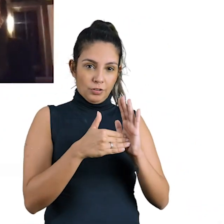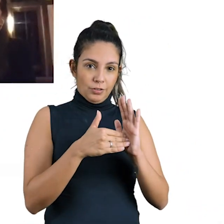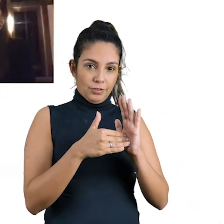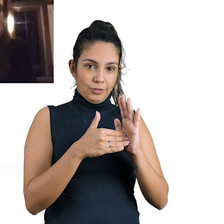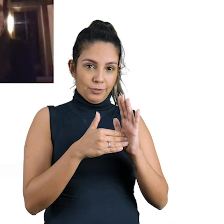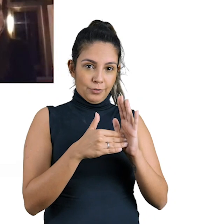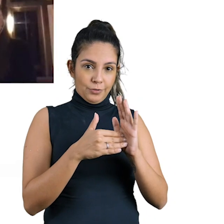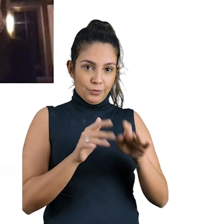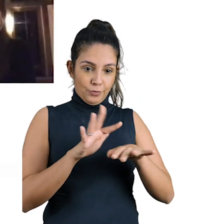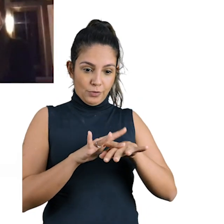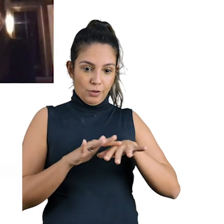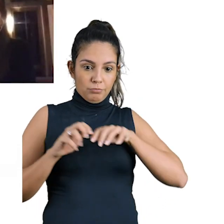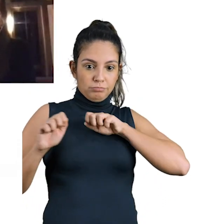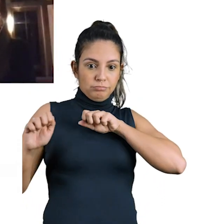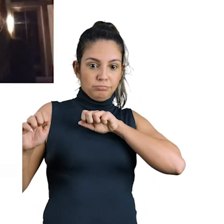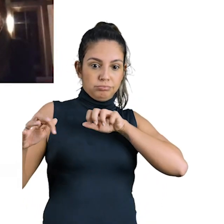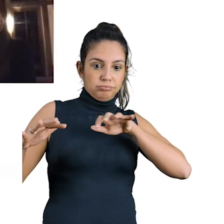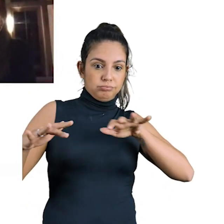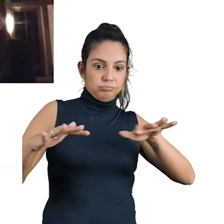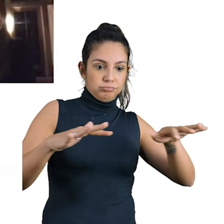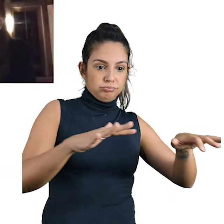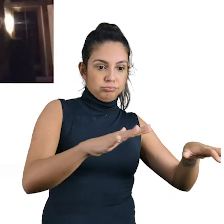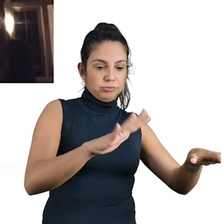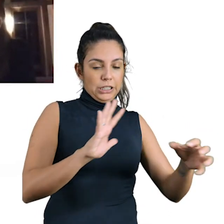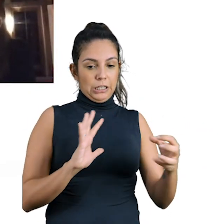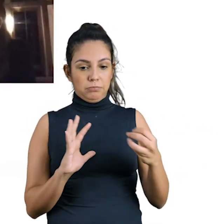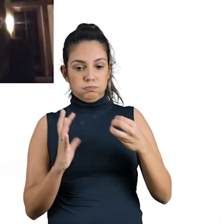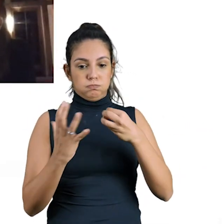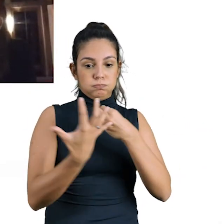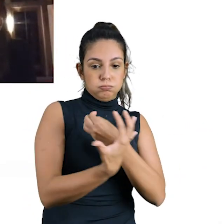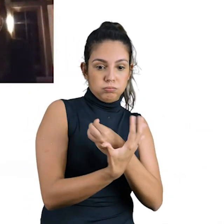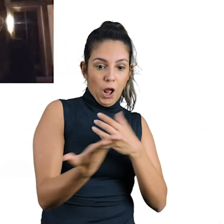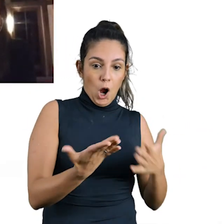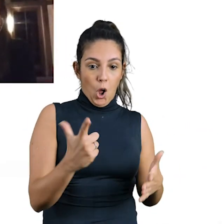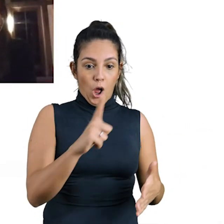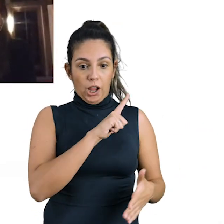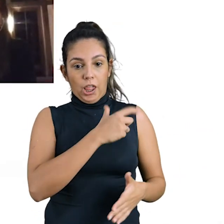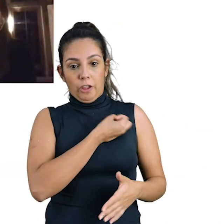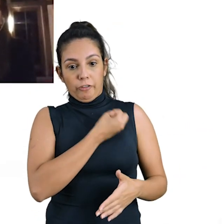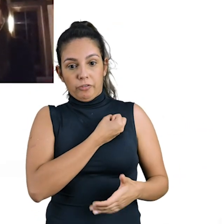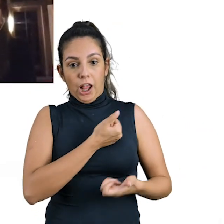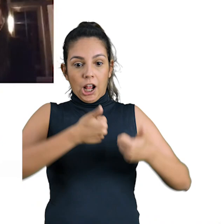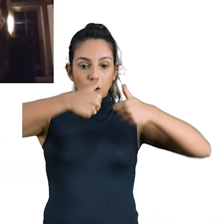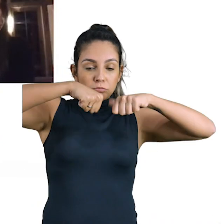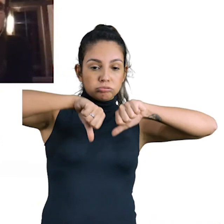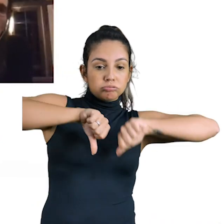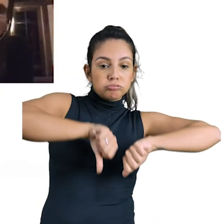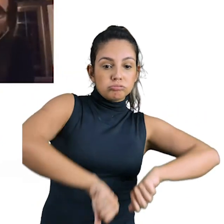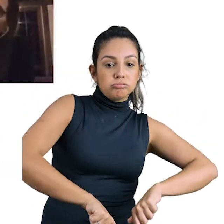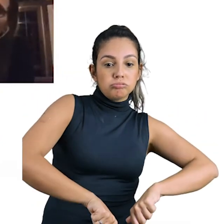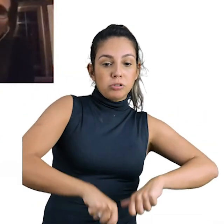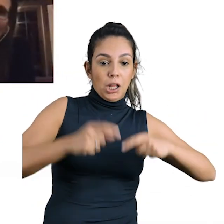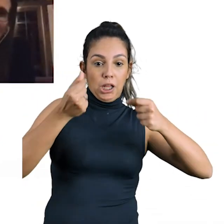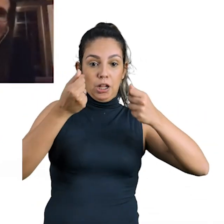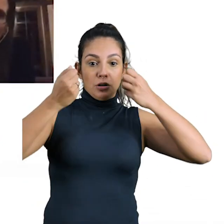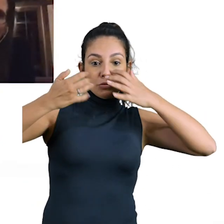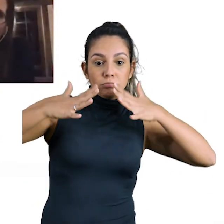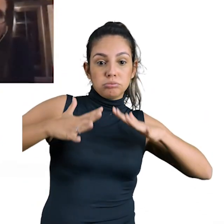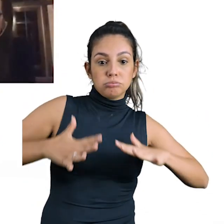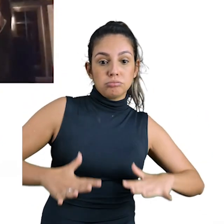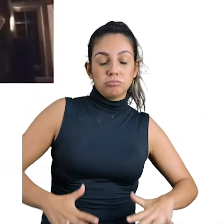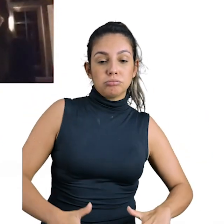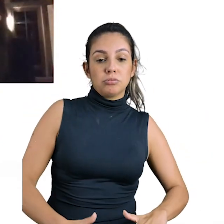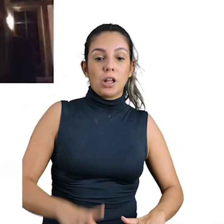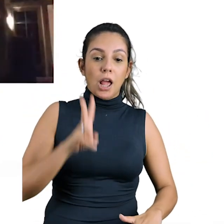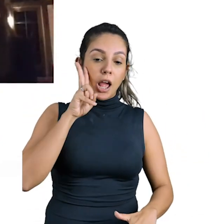pandemia pode virar um propósito, né? Toda crise tem a capacidade de virar um propósito. A gente tem que tomar muito cuidado para não ser ingênua nesse